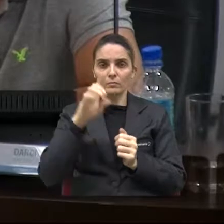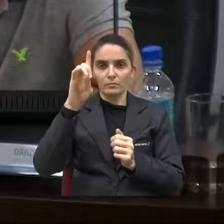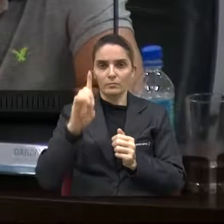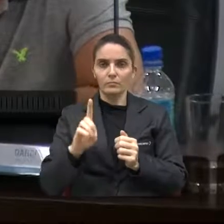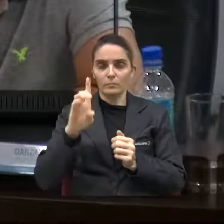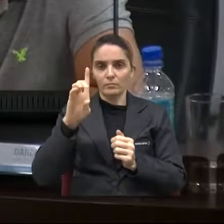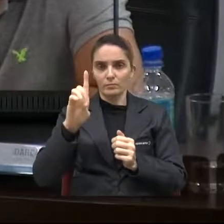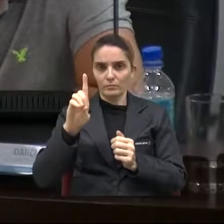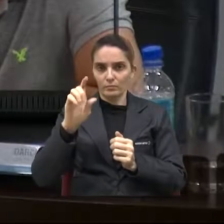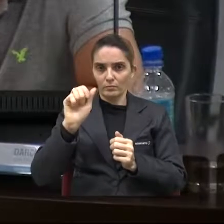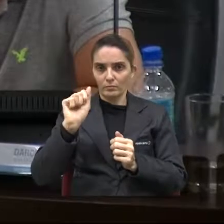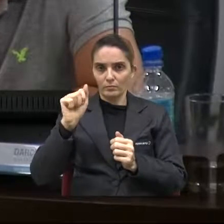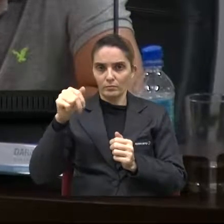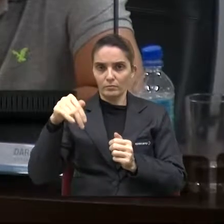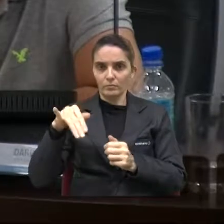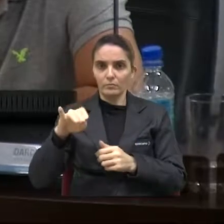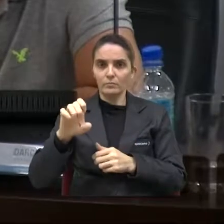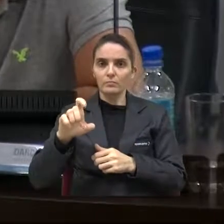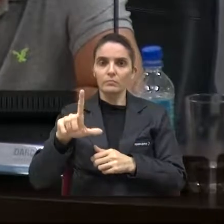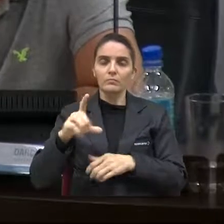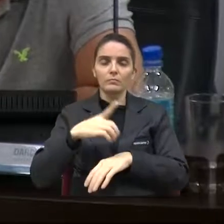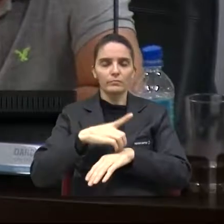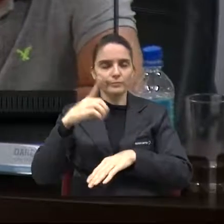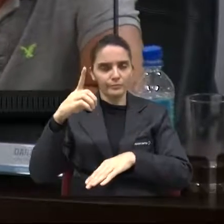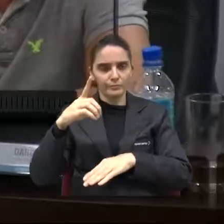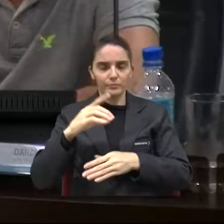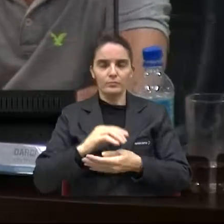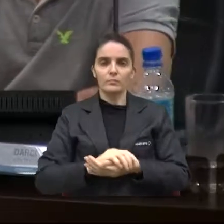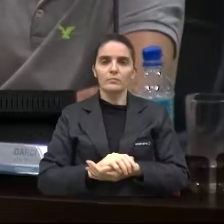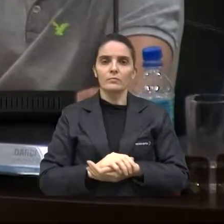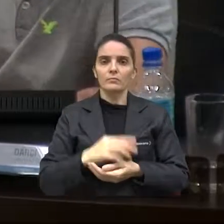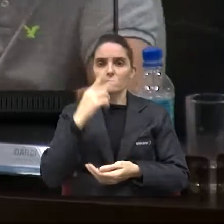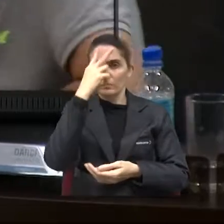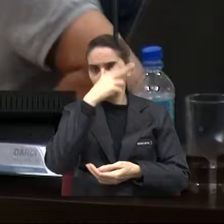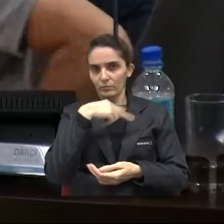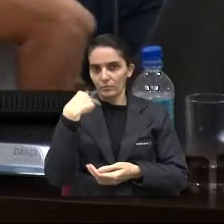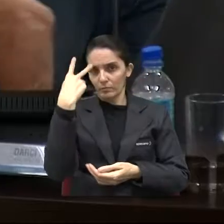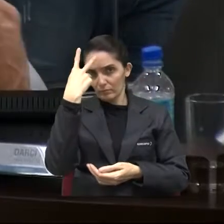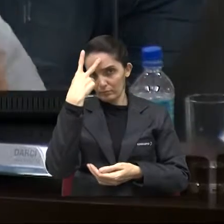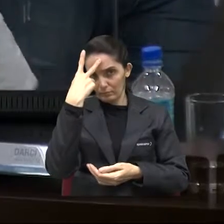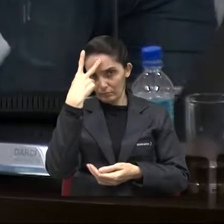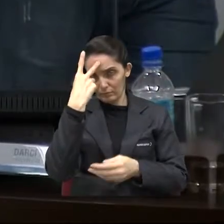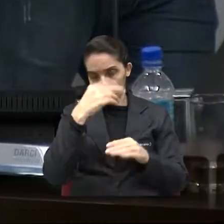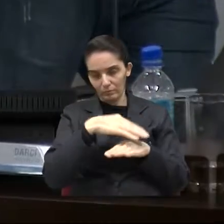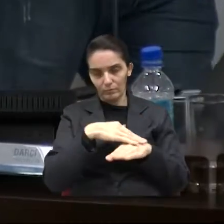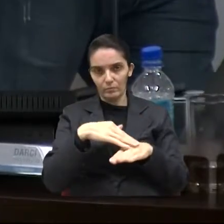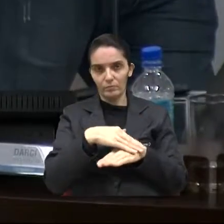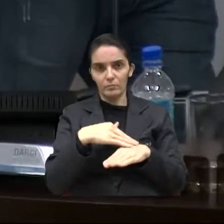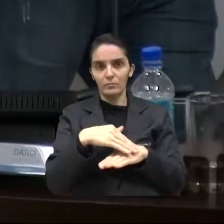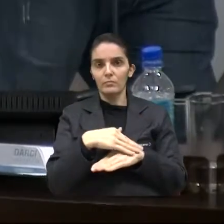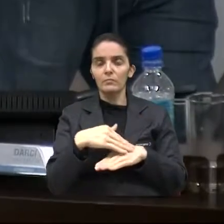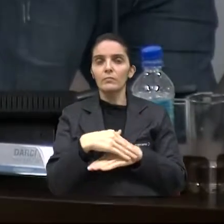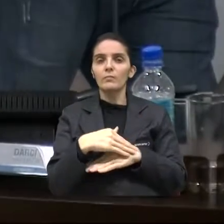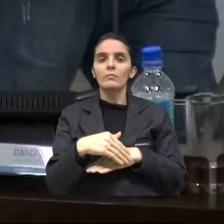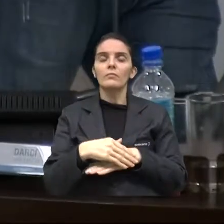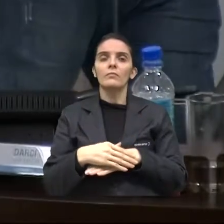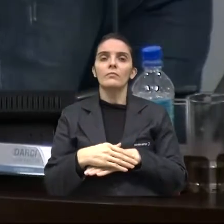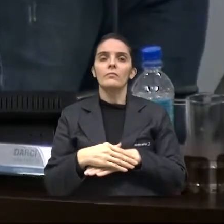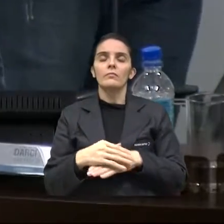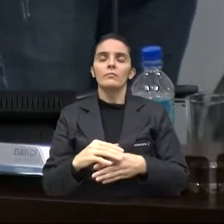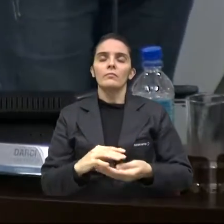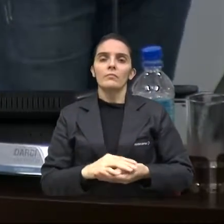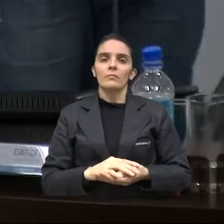Campos, e lá pudemos conversar por cerca de quase 2 horas quanto ao projeto